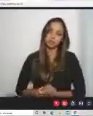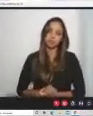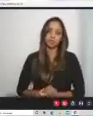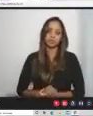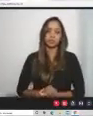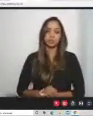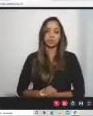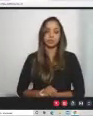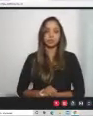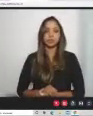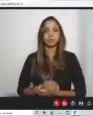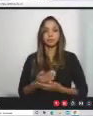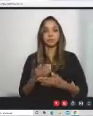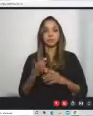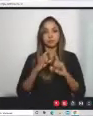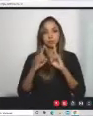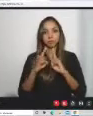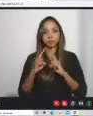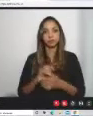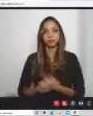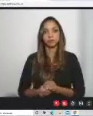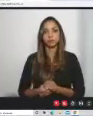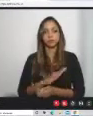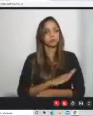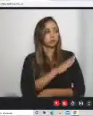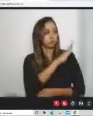Em discussão? Em discussão, senhor presidente.